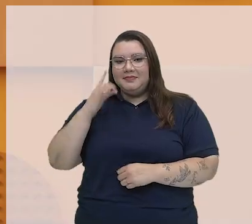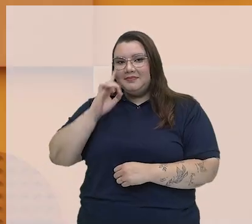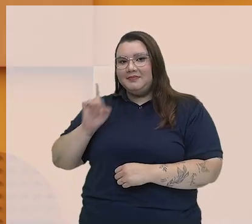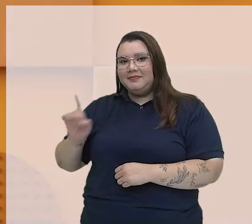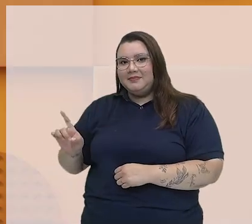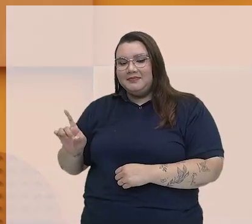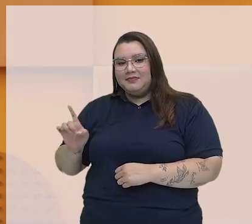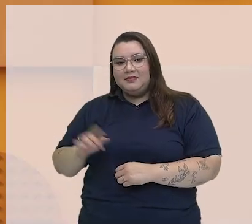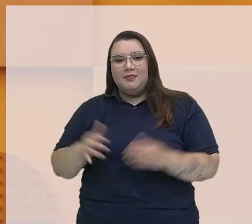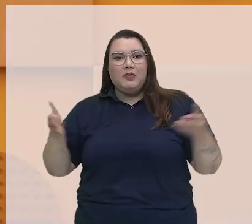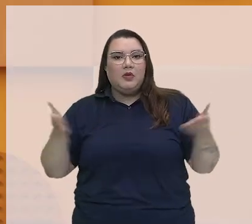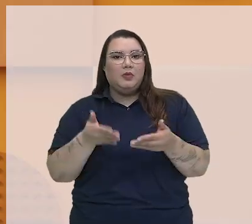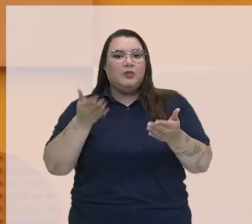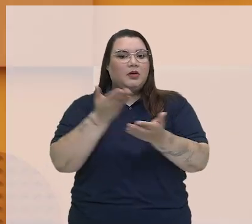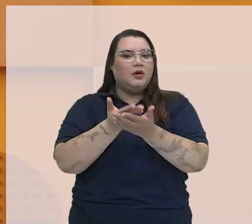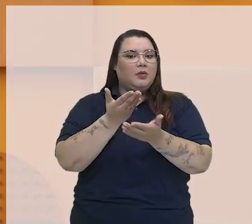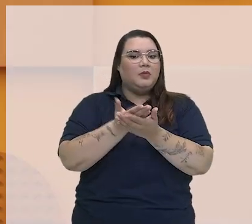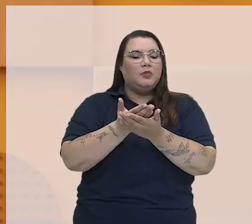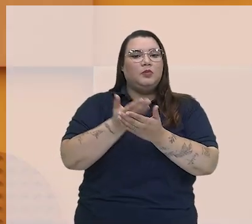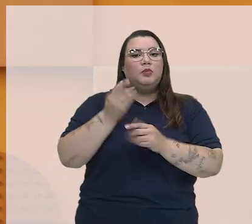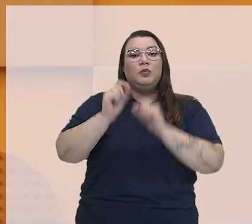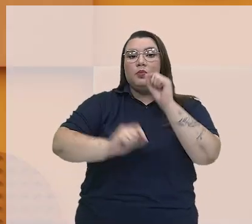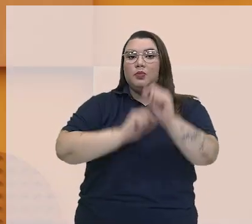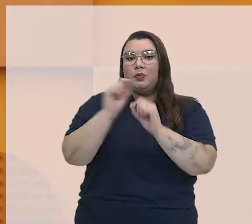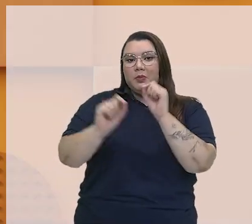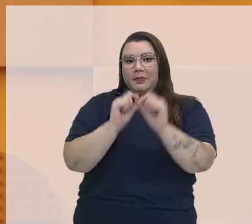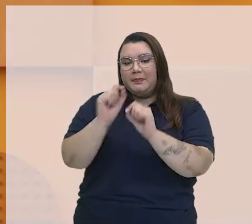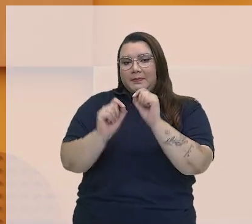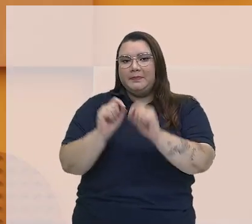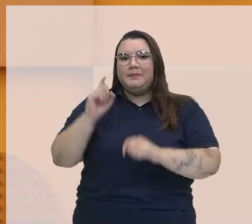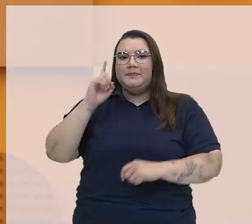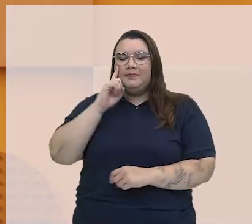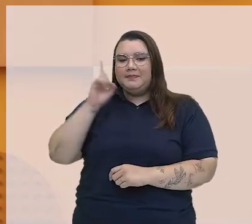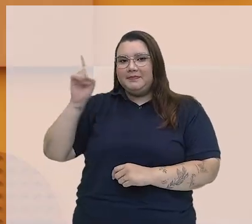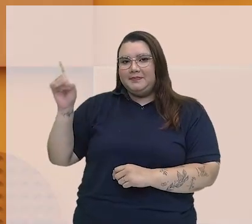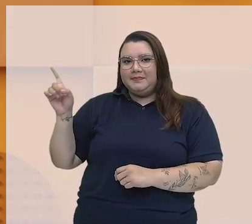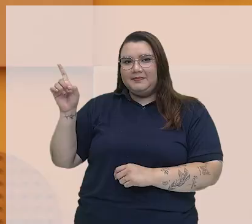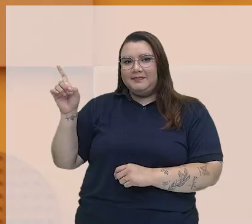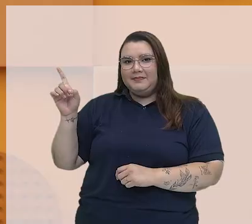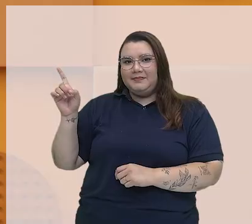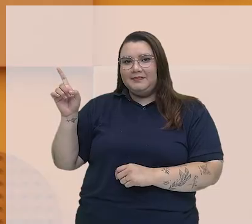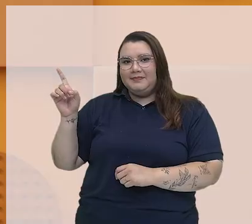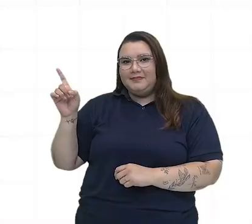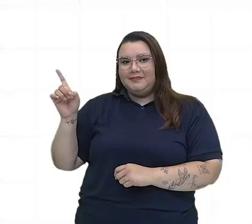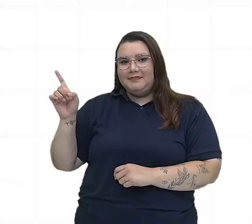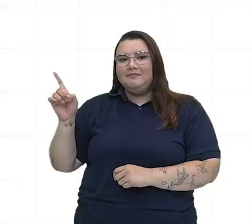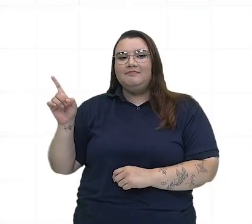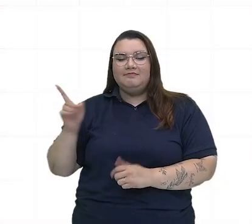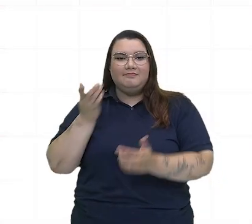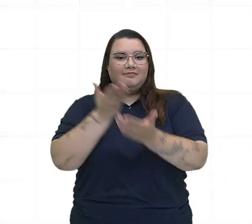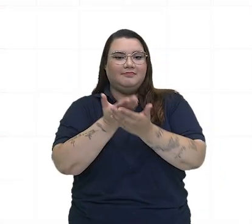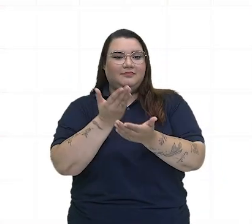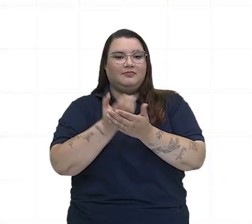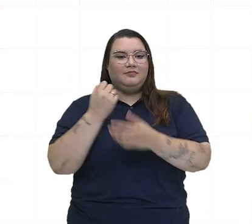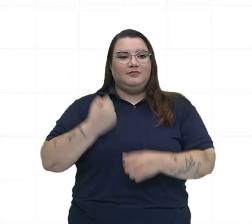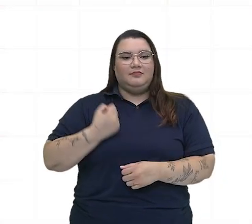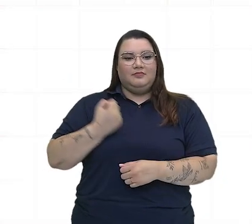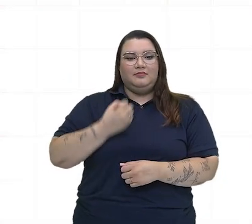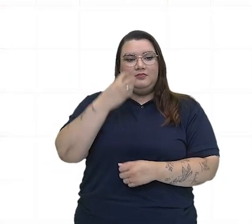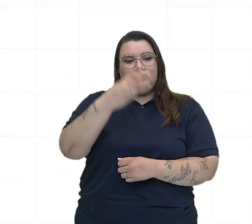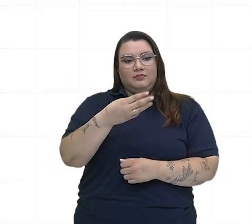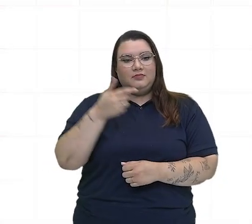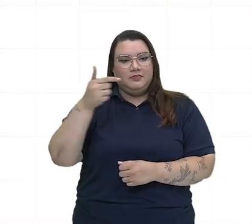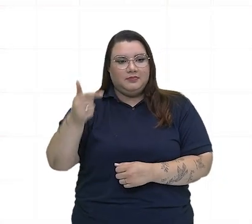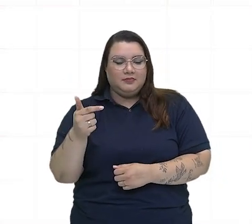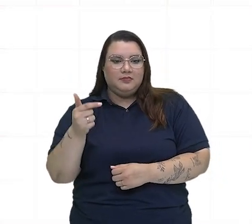Sandréia Cascais. Vamos verificar o número da aula e o nosso objeto de conhecimento. Esta aula é a